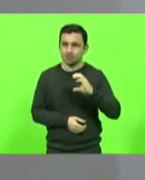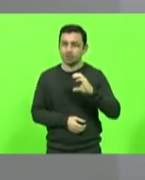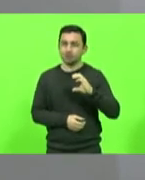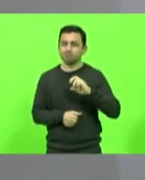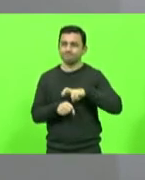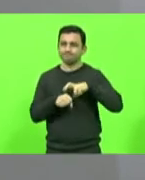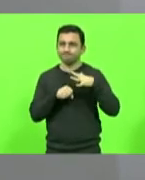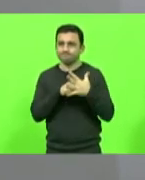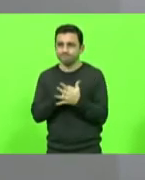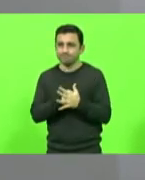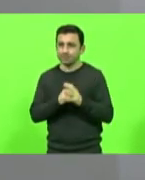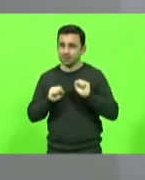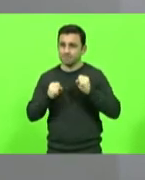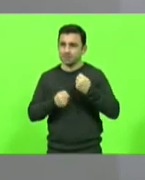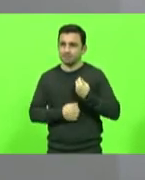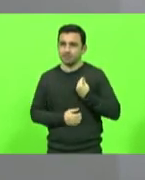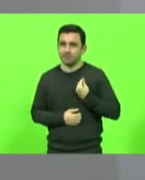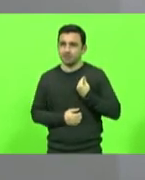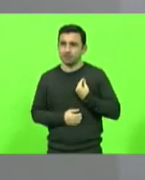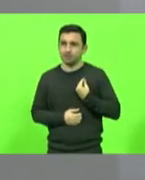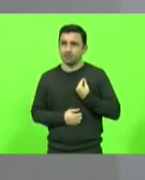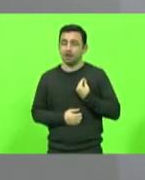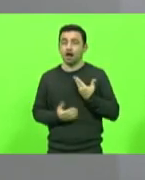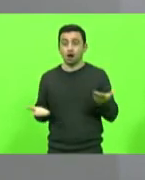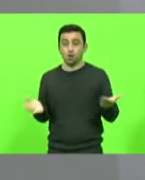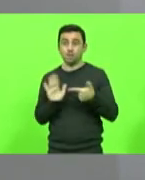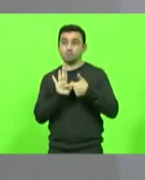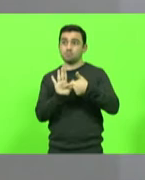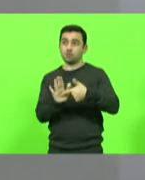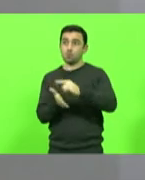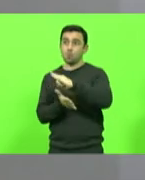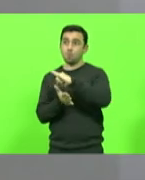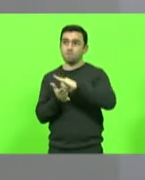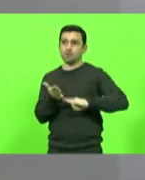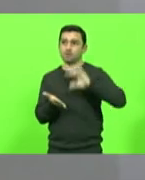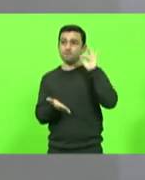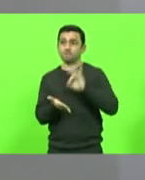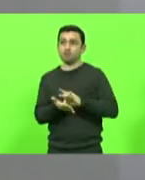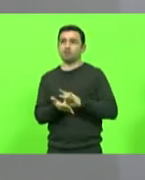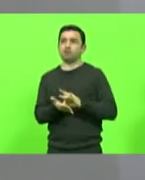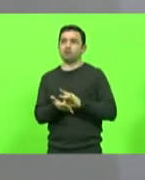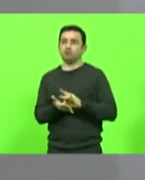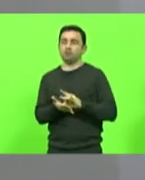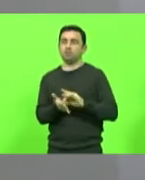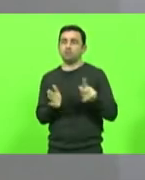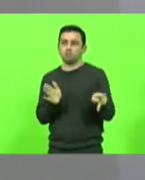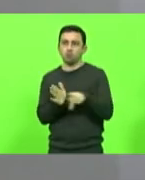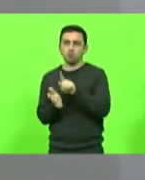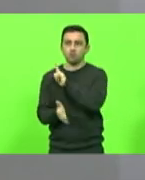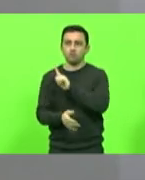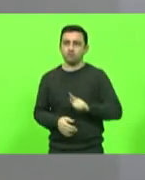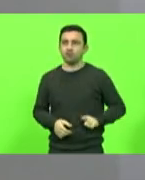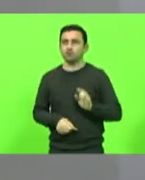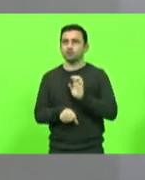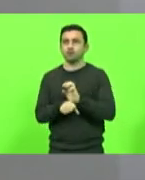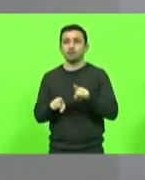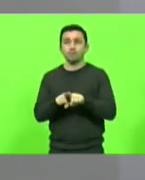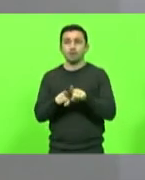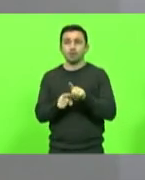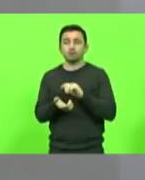Defesa da Vida, irá apresentar um documento oficial ao Governo do Estado e Secretarias de Estado com